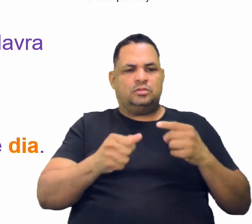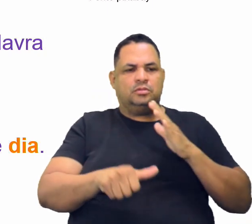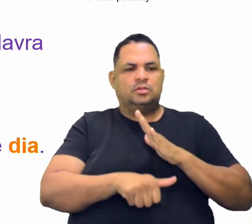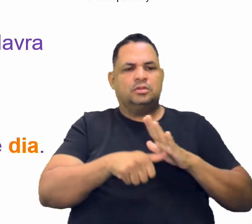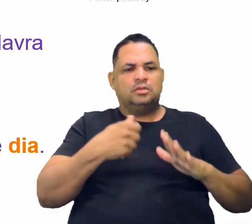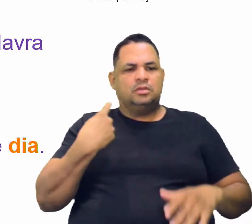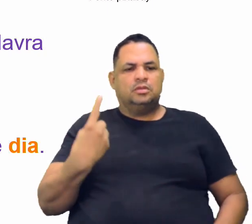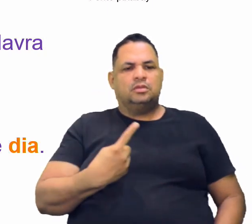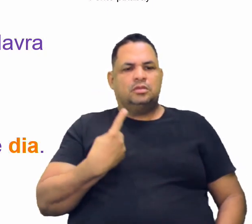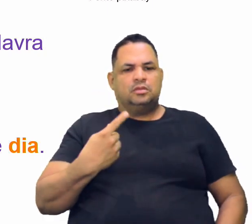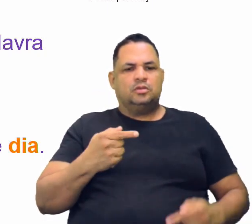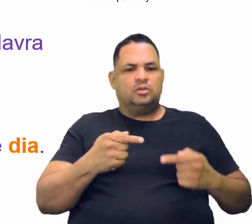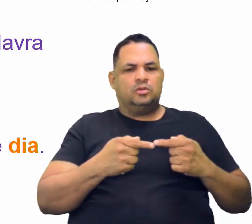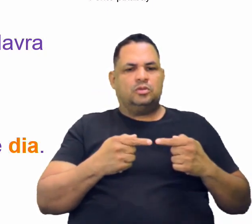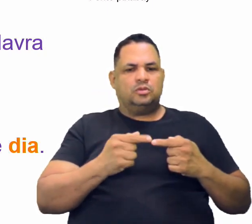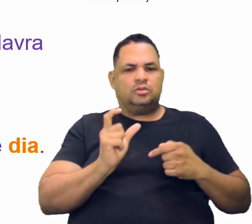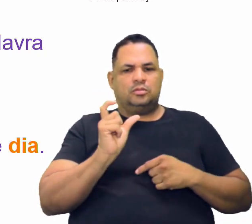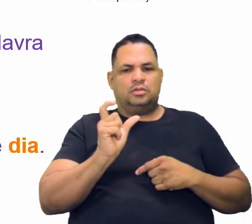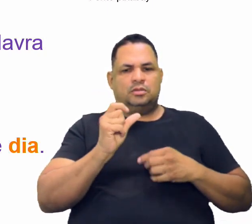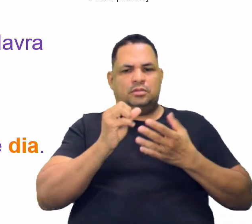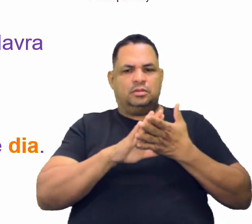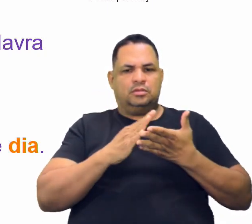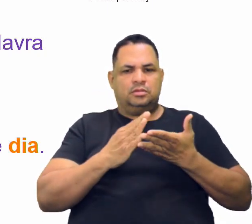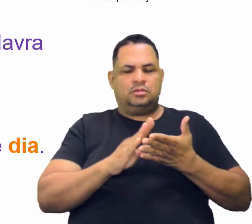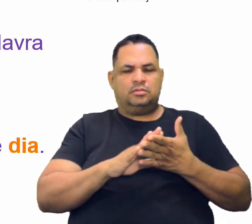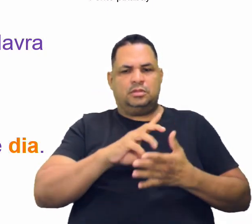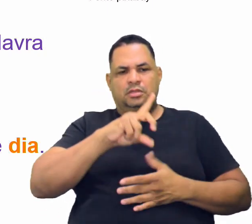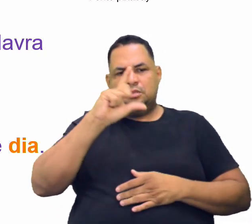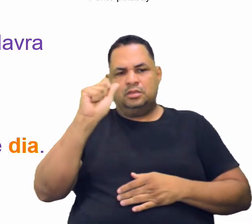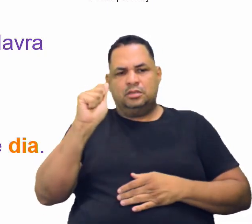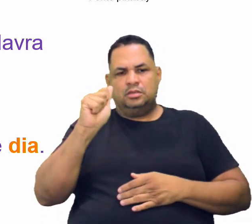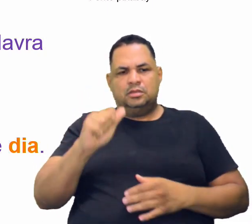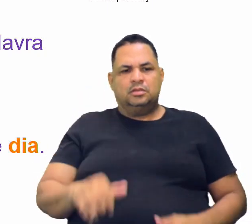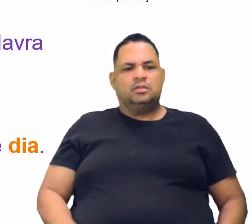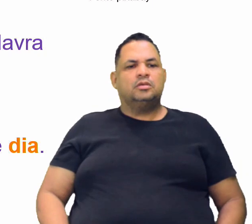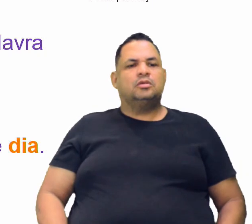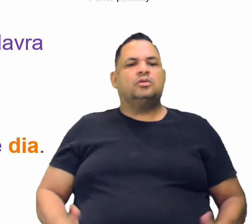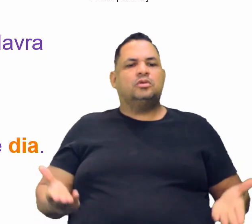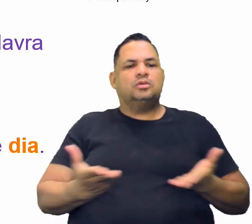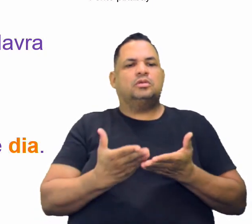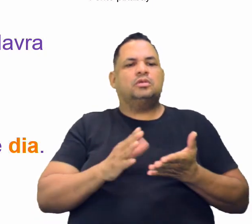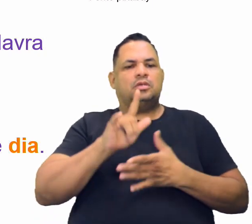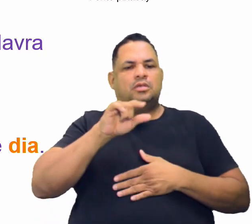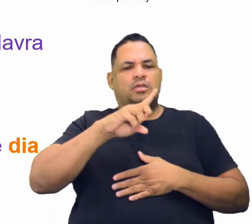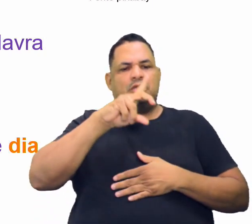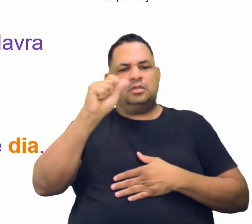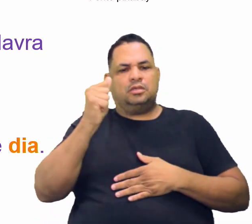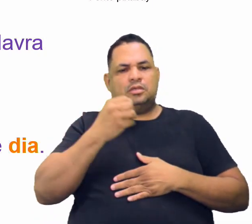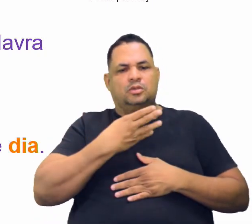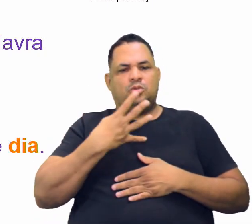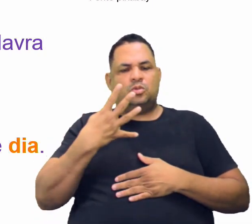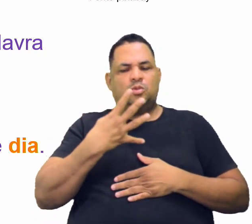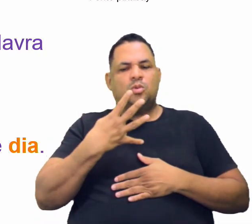primeira. No singular, concorda com a palavra dia. Olha só. Hoje é